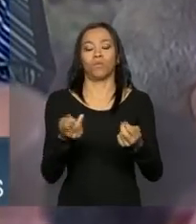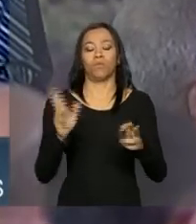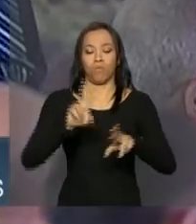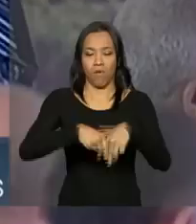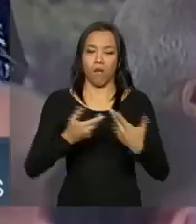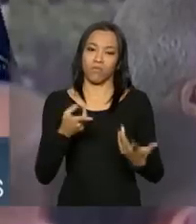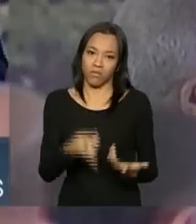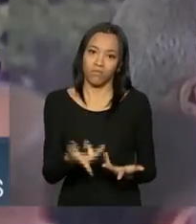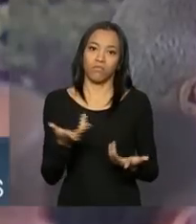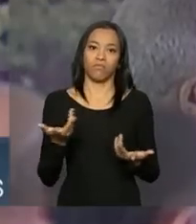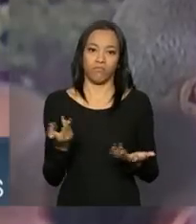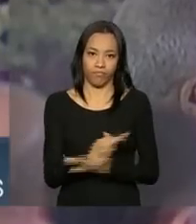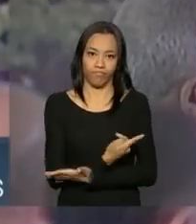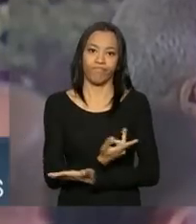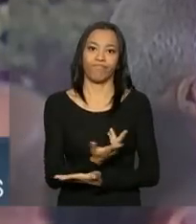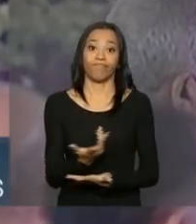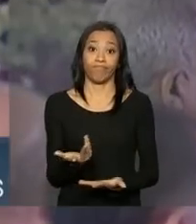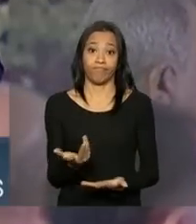Brasil seguirá